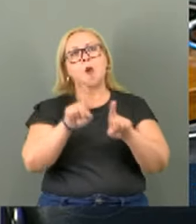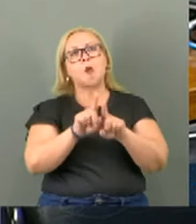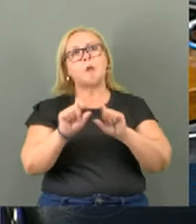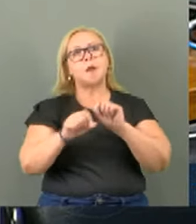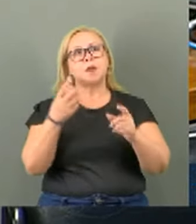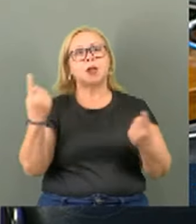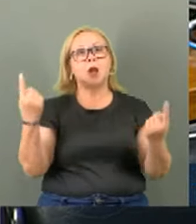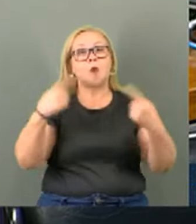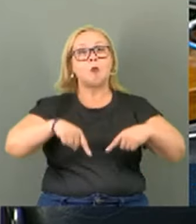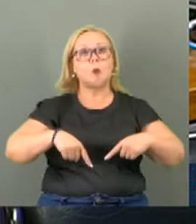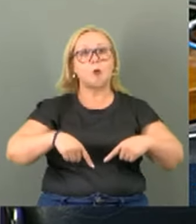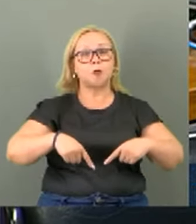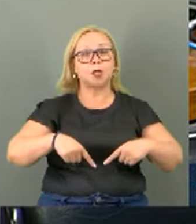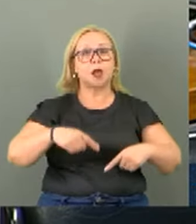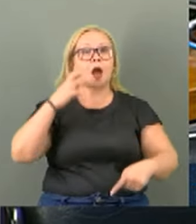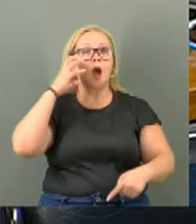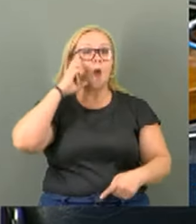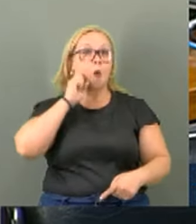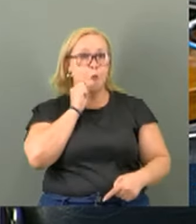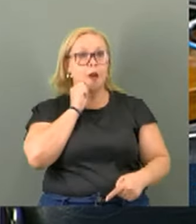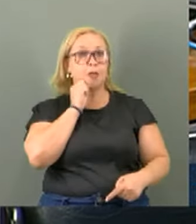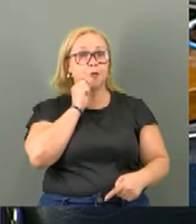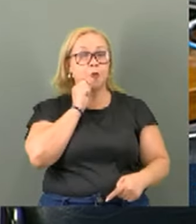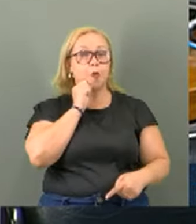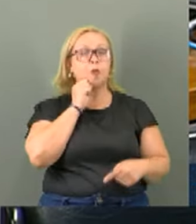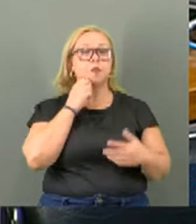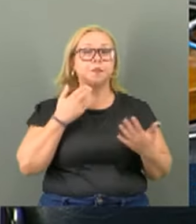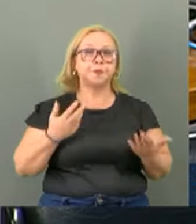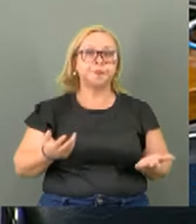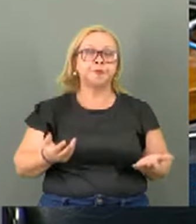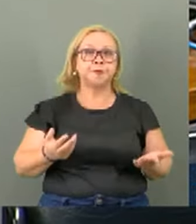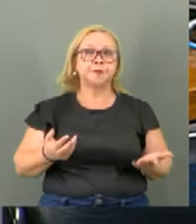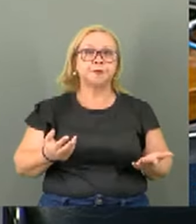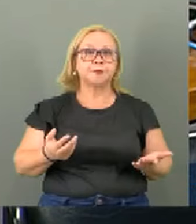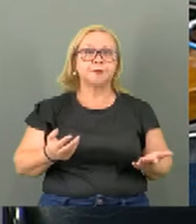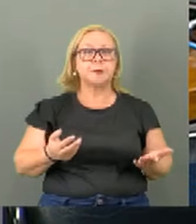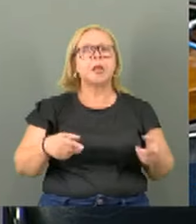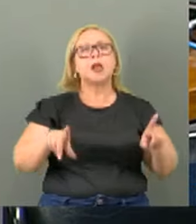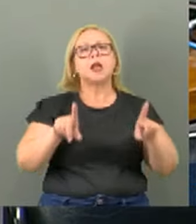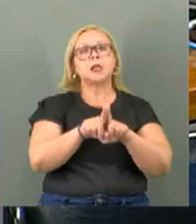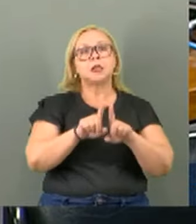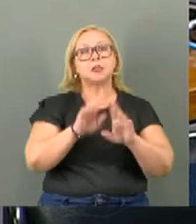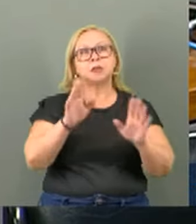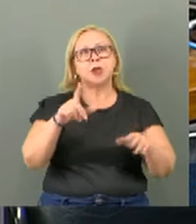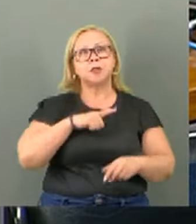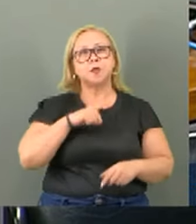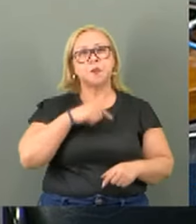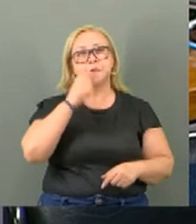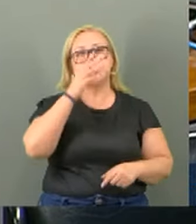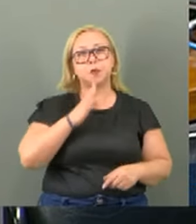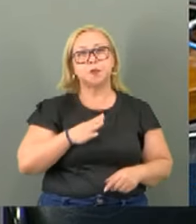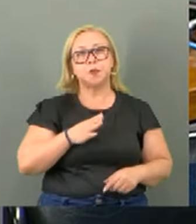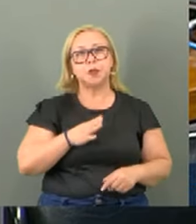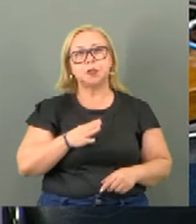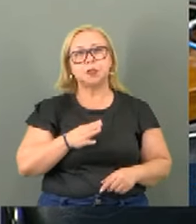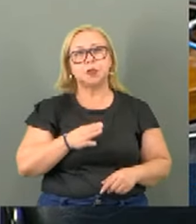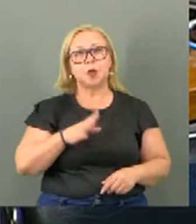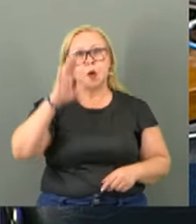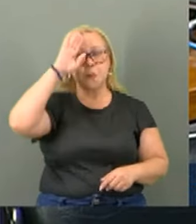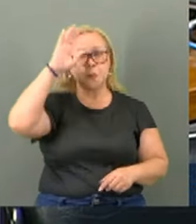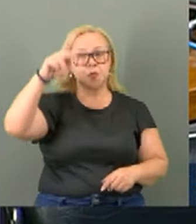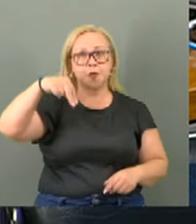patrimônio, inclusive de ordem, né, que nós já tivemos aqui no Brasil, no passado recente, especialmente no Nordeste. Eu não